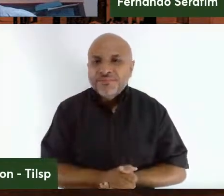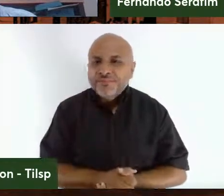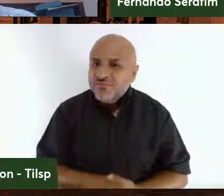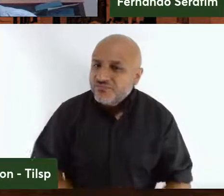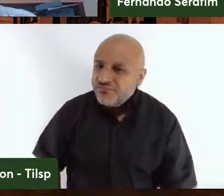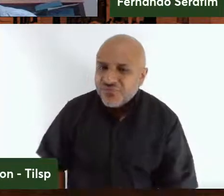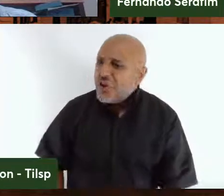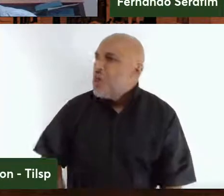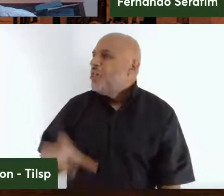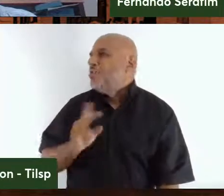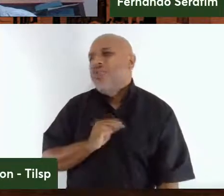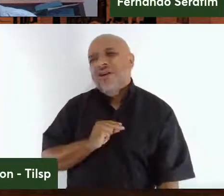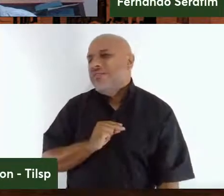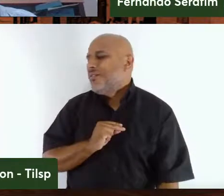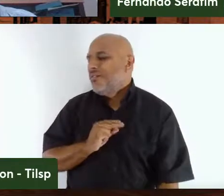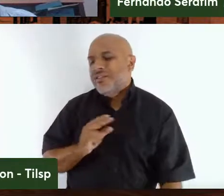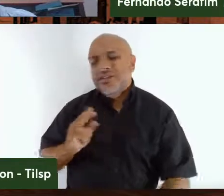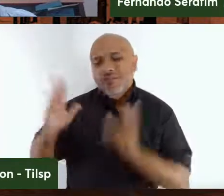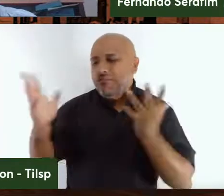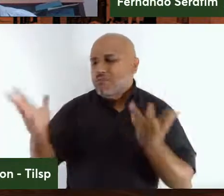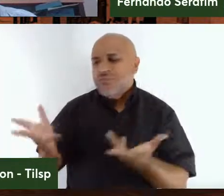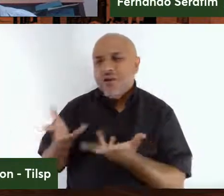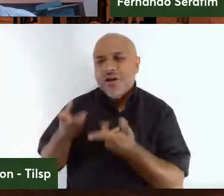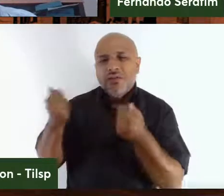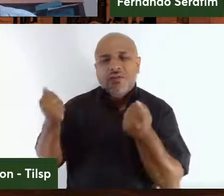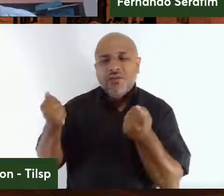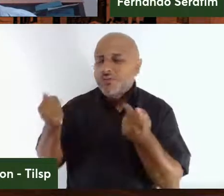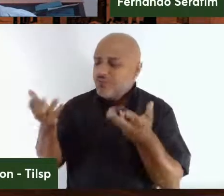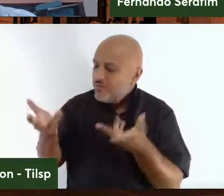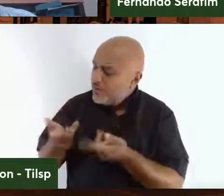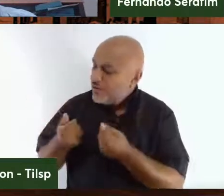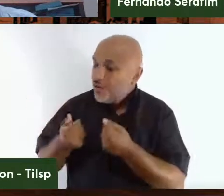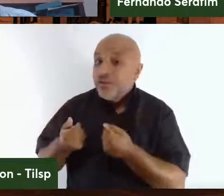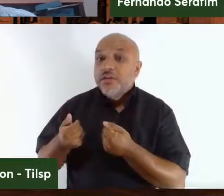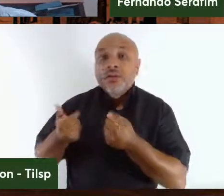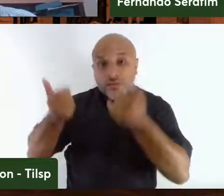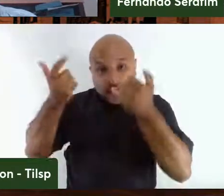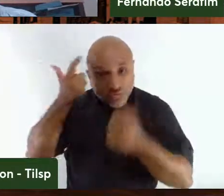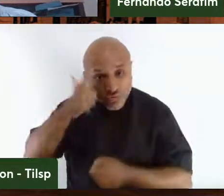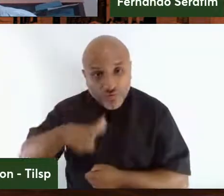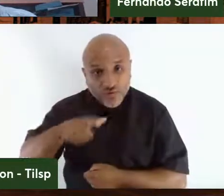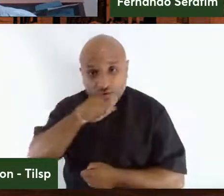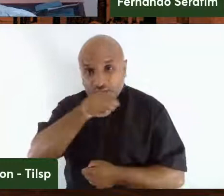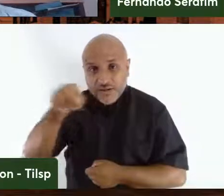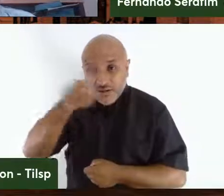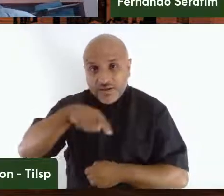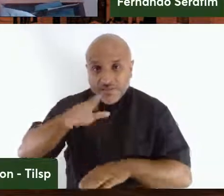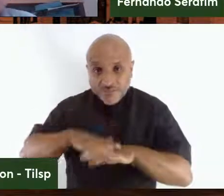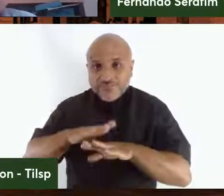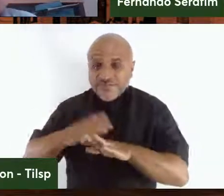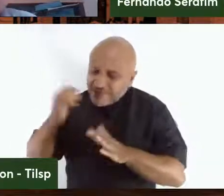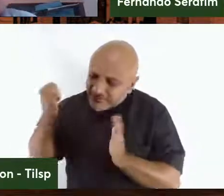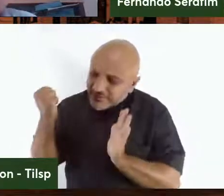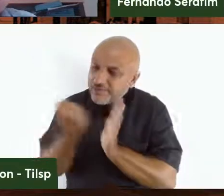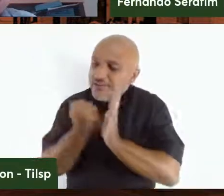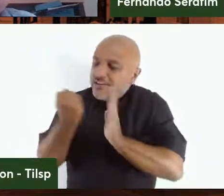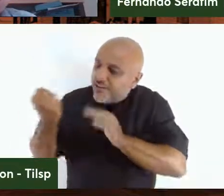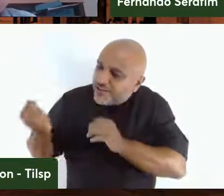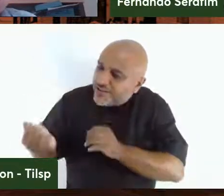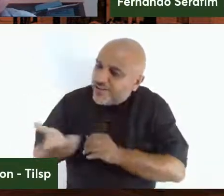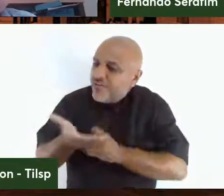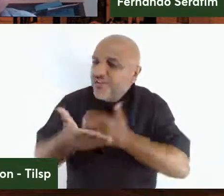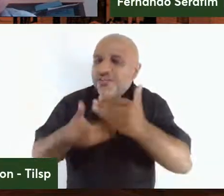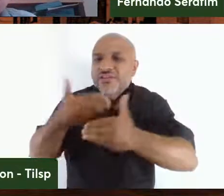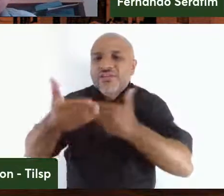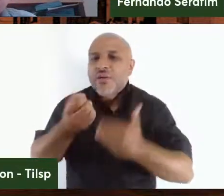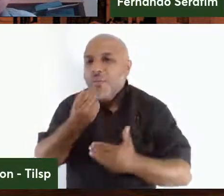Nossa, que maravilhoso, que maravilhoso. Nossa, inclusive, Milton, mais uma vez aqui, né, para cravar essa fluência tão boa aqui do